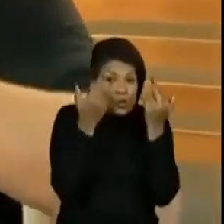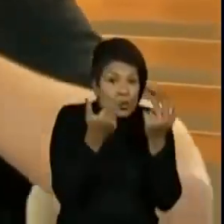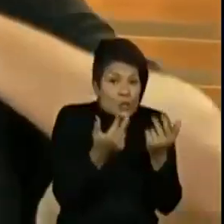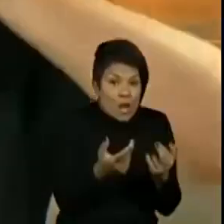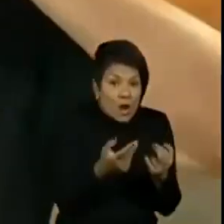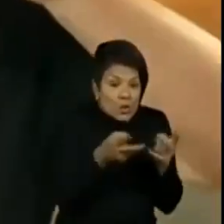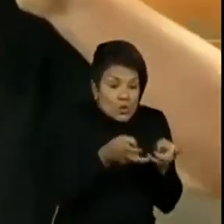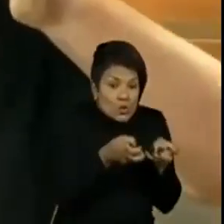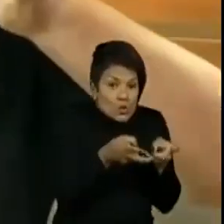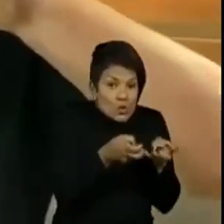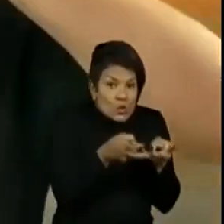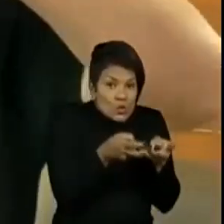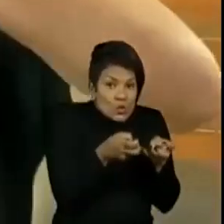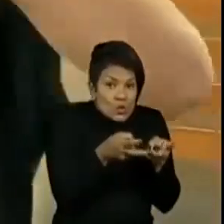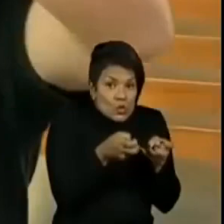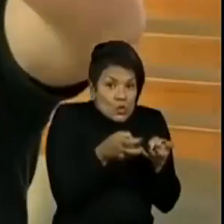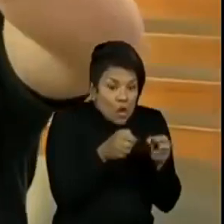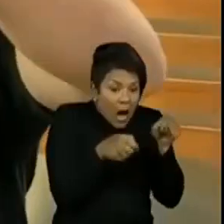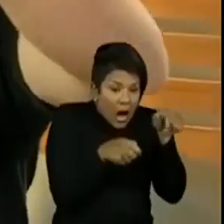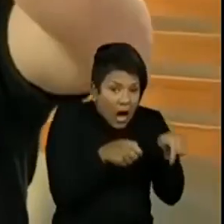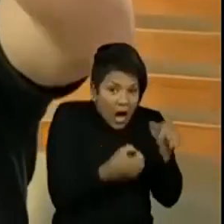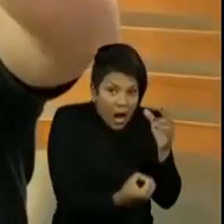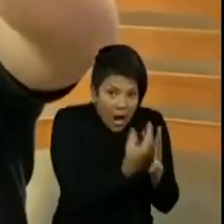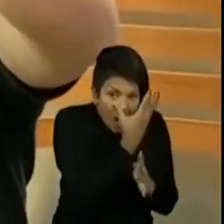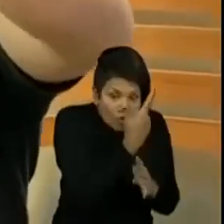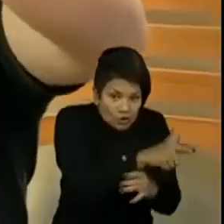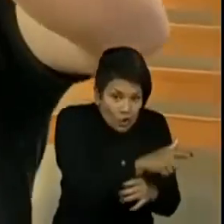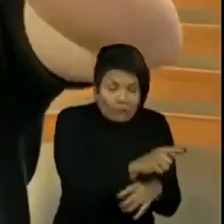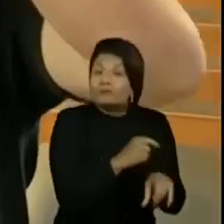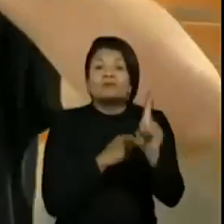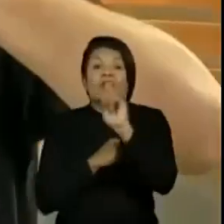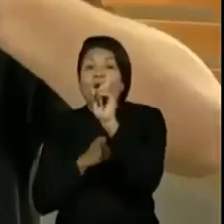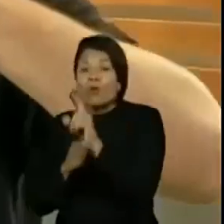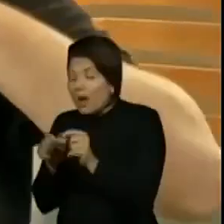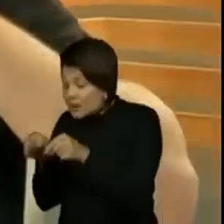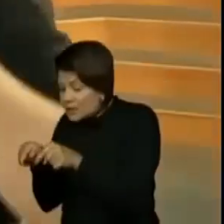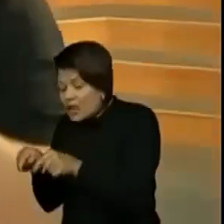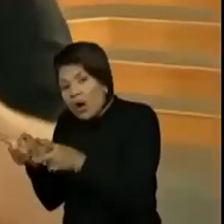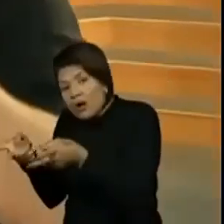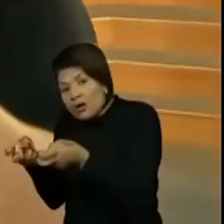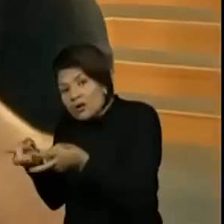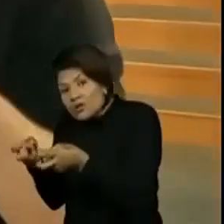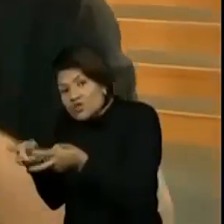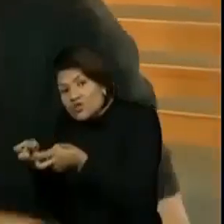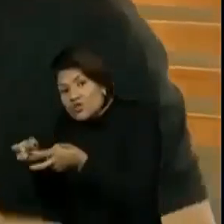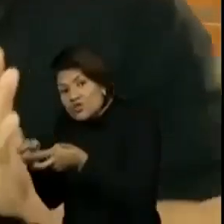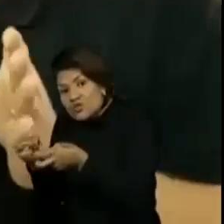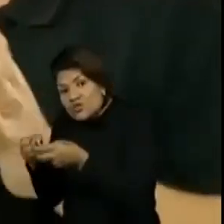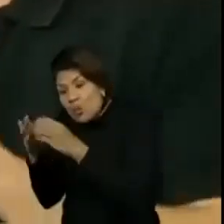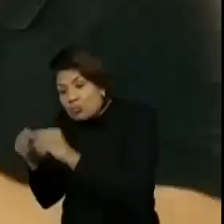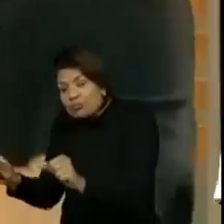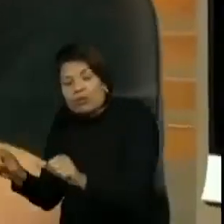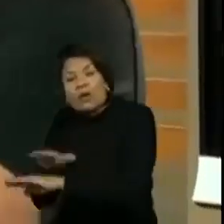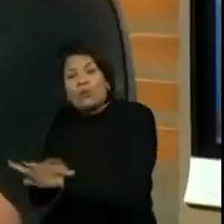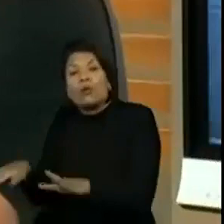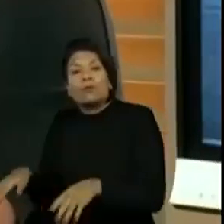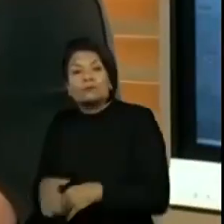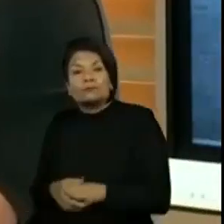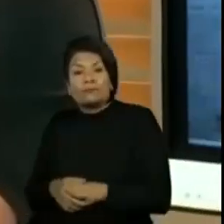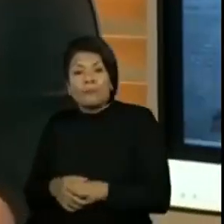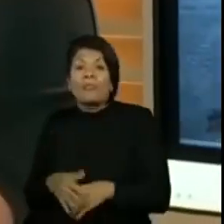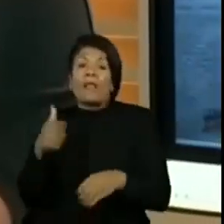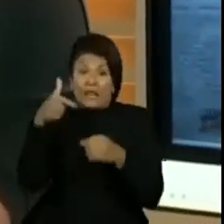não renováveis. Então, boa resposta. Viu só? A gasolina, você não pega ela prontinha